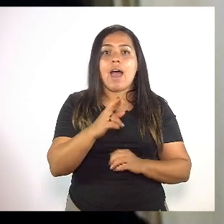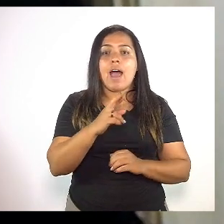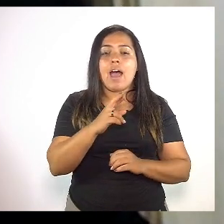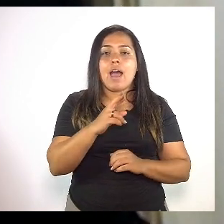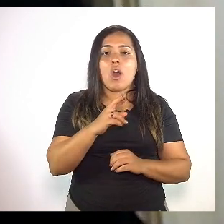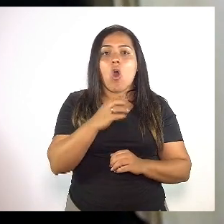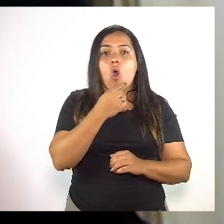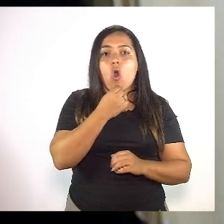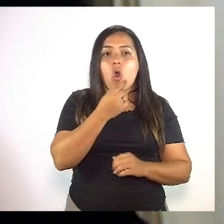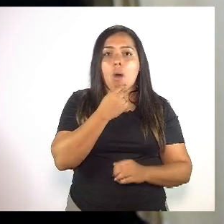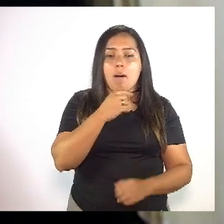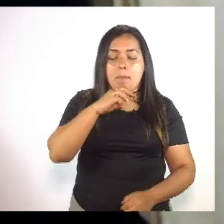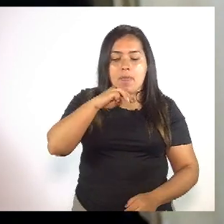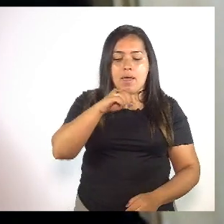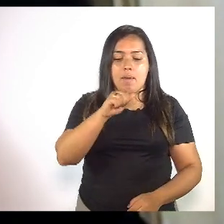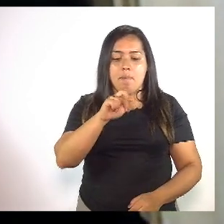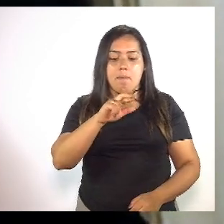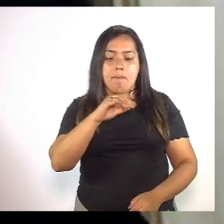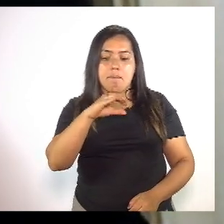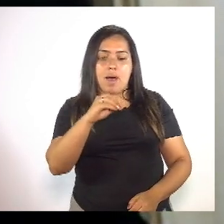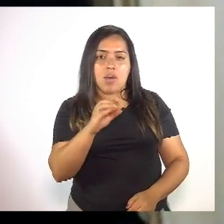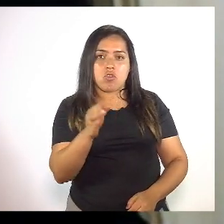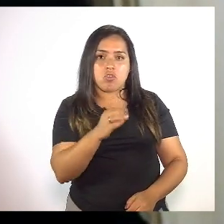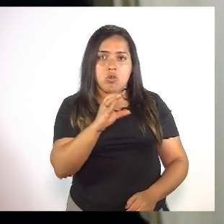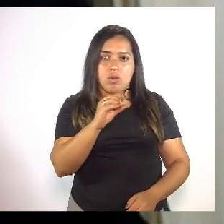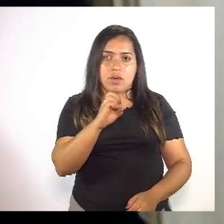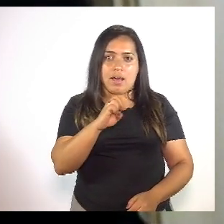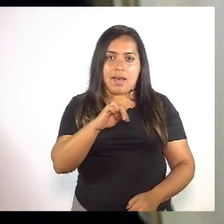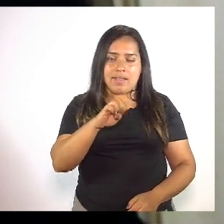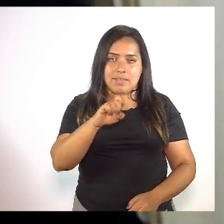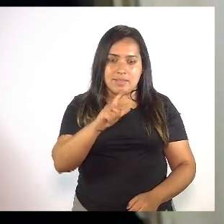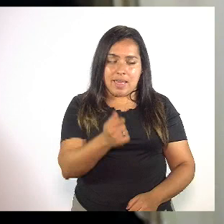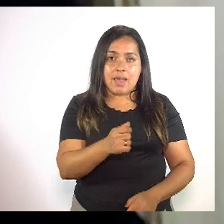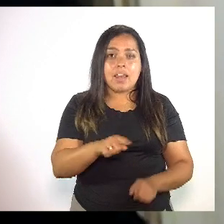Márcio Canella e o voto divergente, contrário, do deputado Luiz